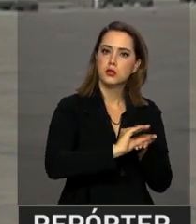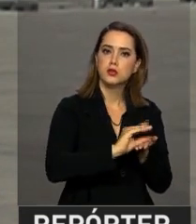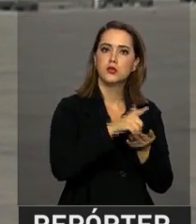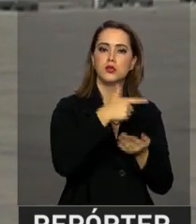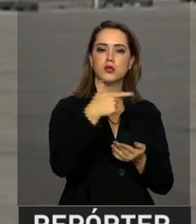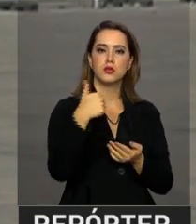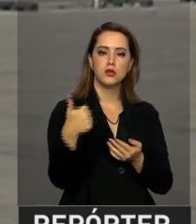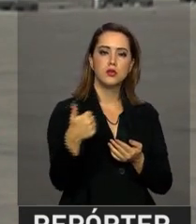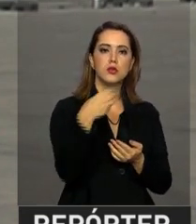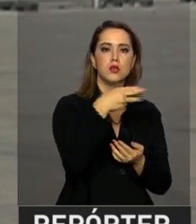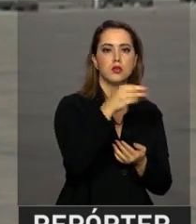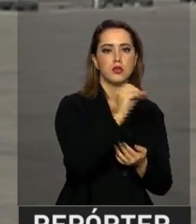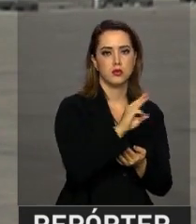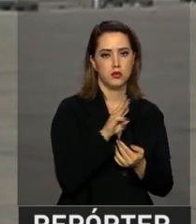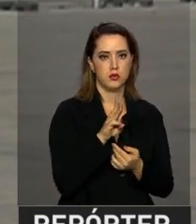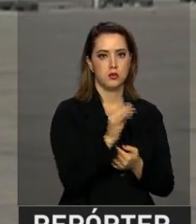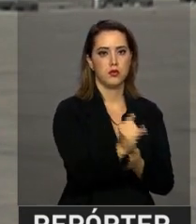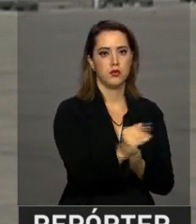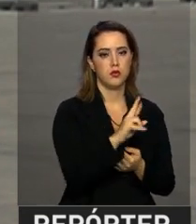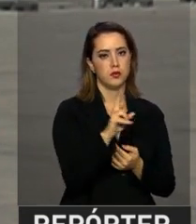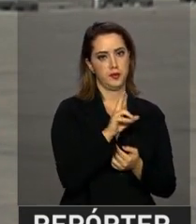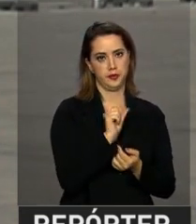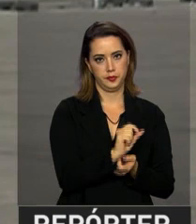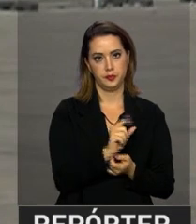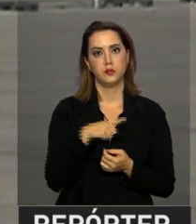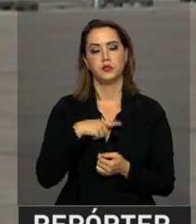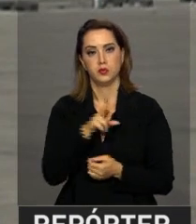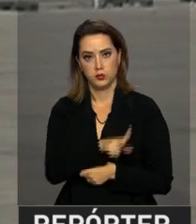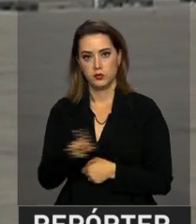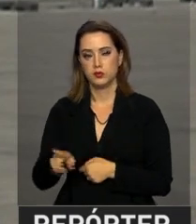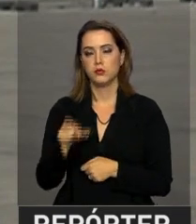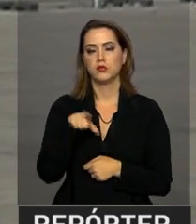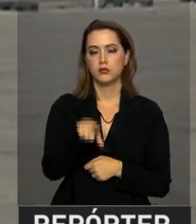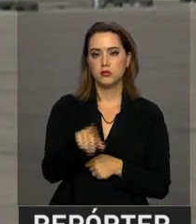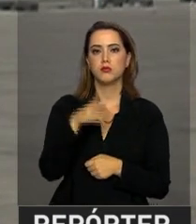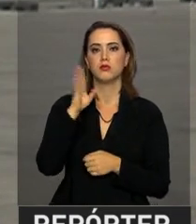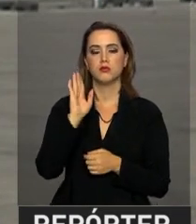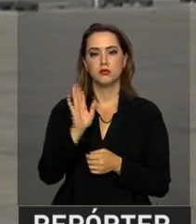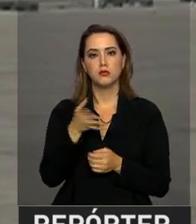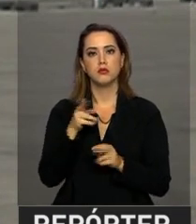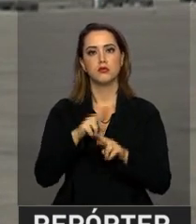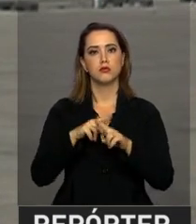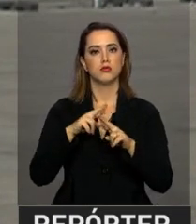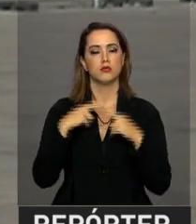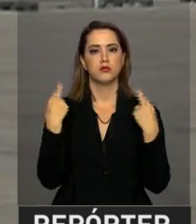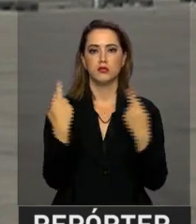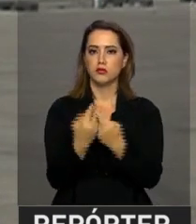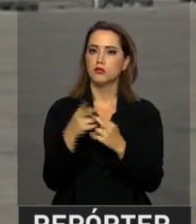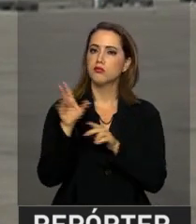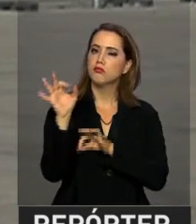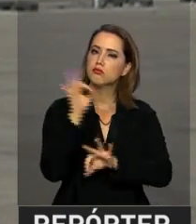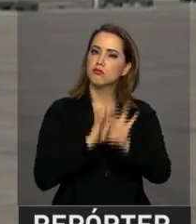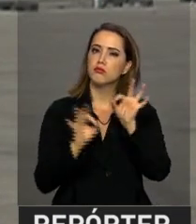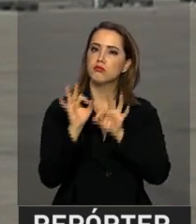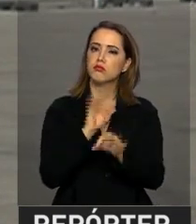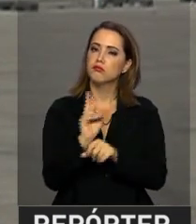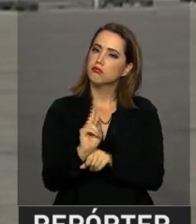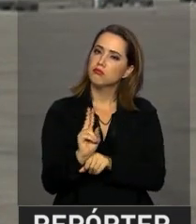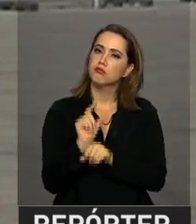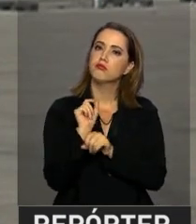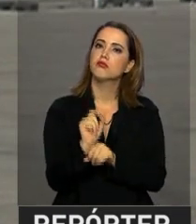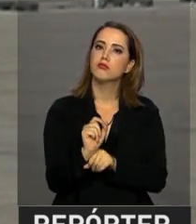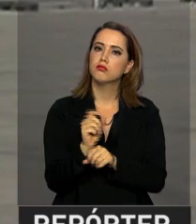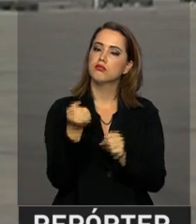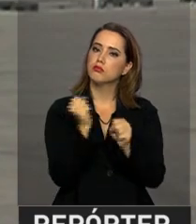ordem de R 130 milhões deais o Michel Temer e os ministros fizeram uma reunião de avaliação sobre as obras e